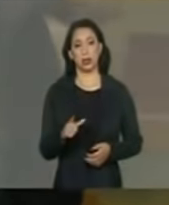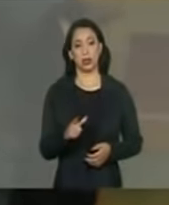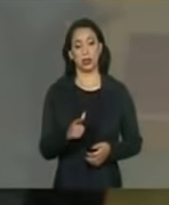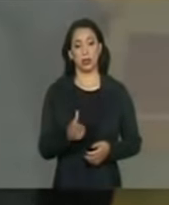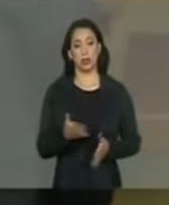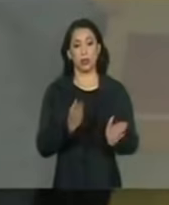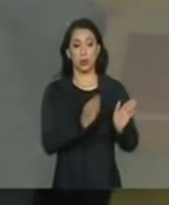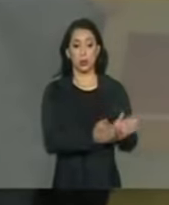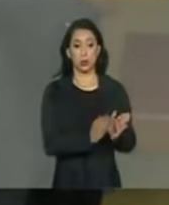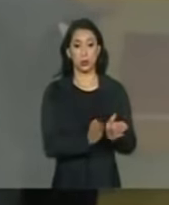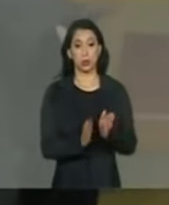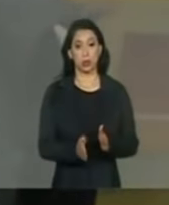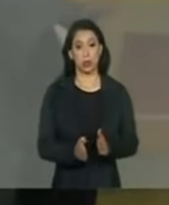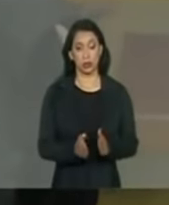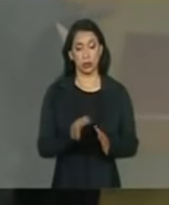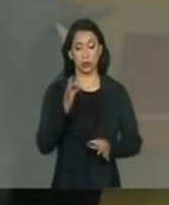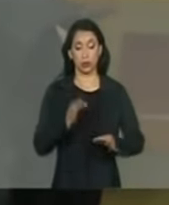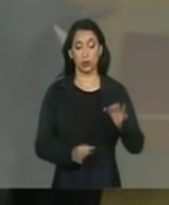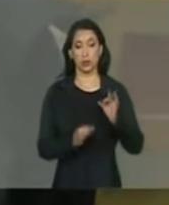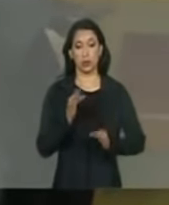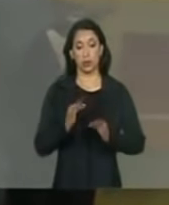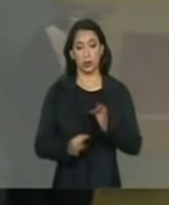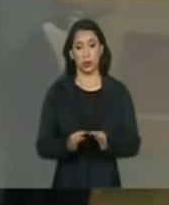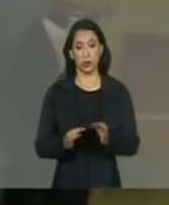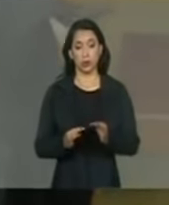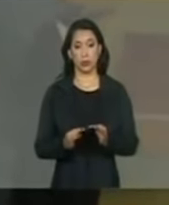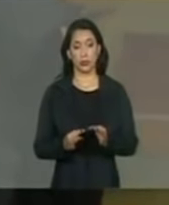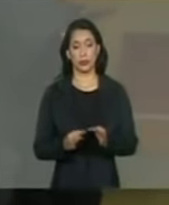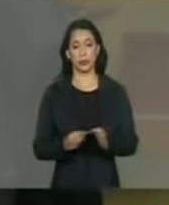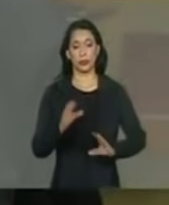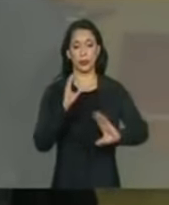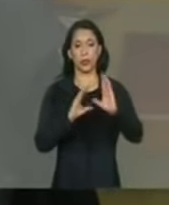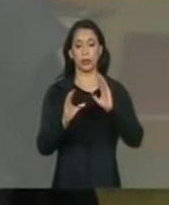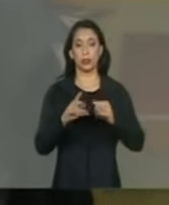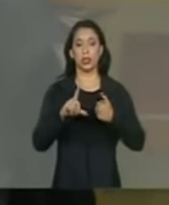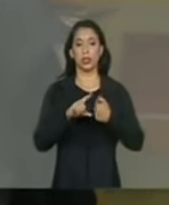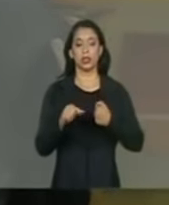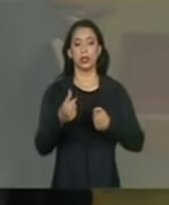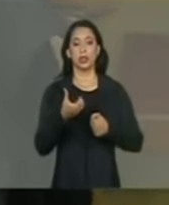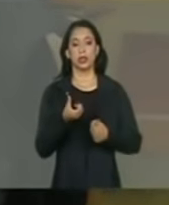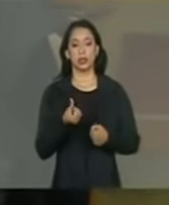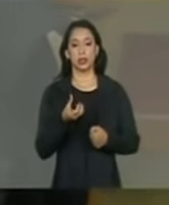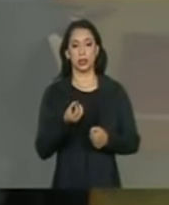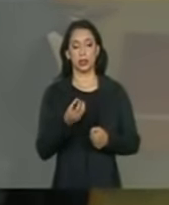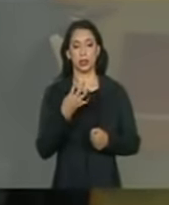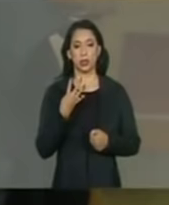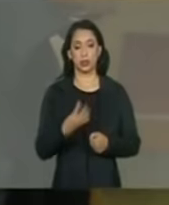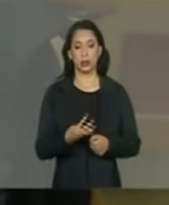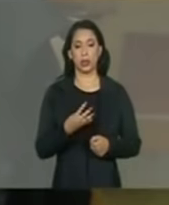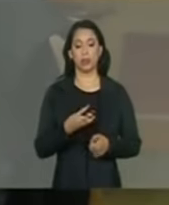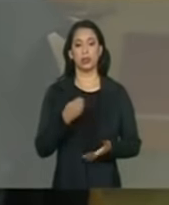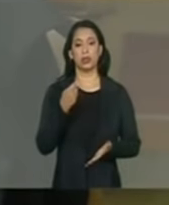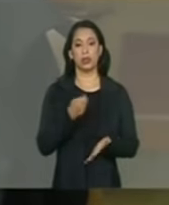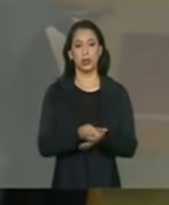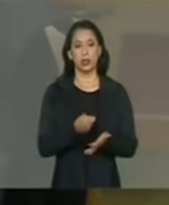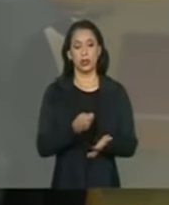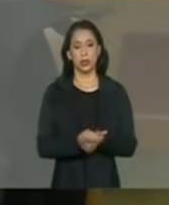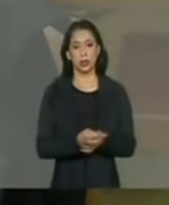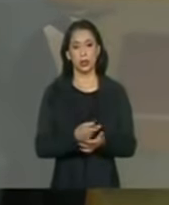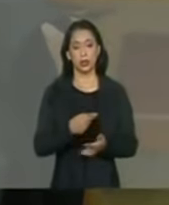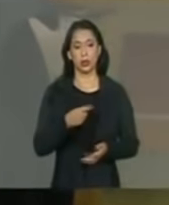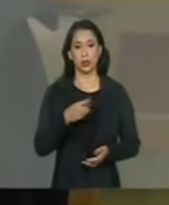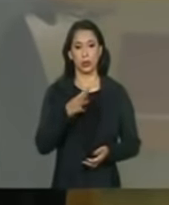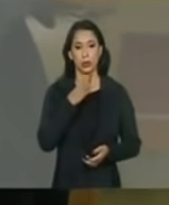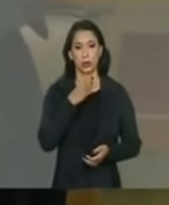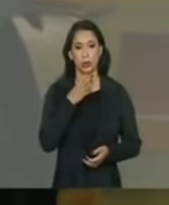trânsito em julgado comunicação artigo 604 auditor dar à autoridade administrativa competente conhecimento